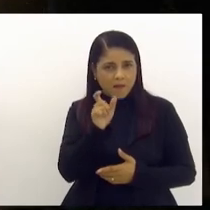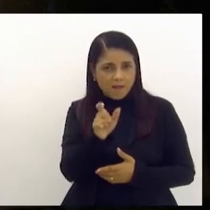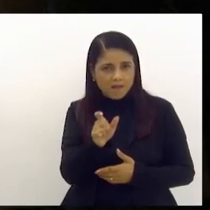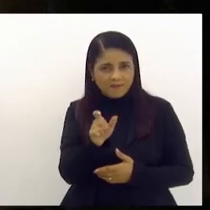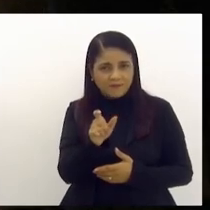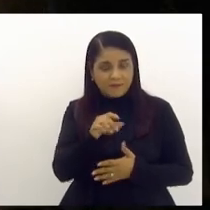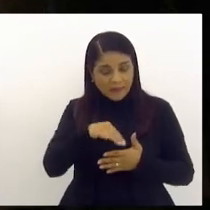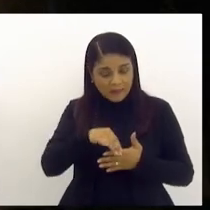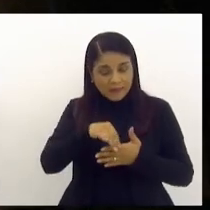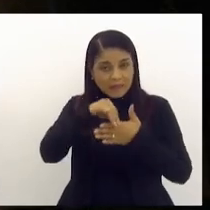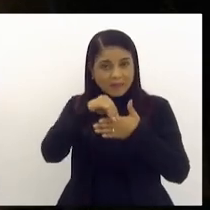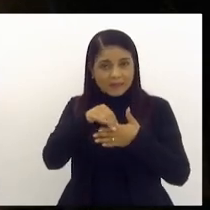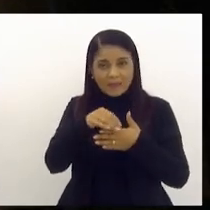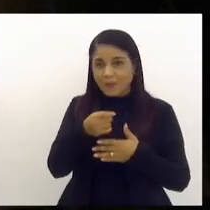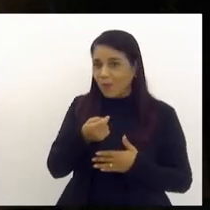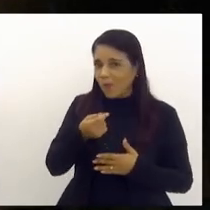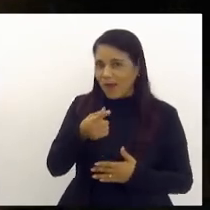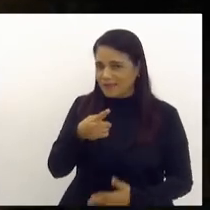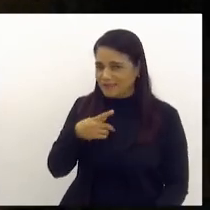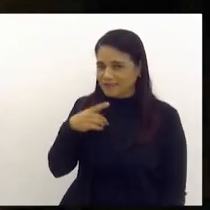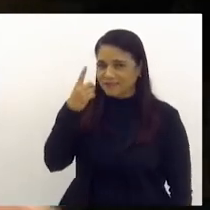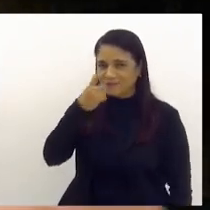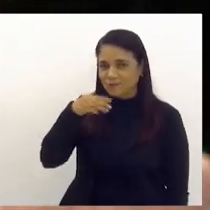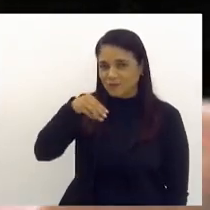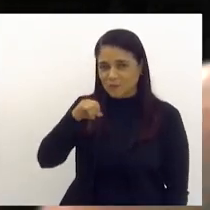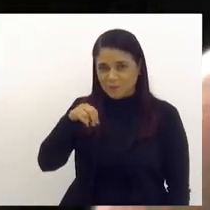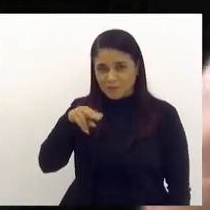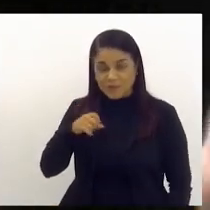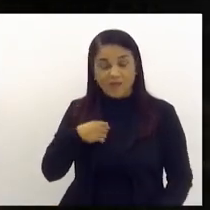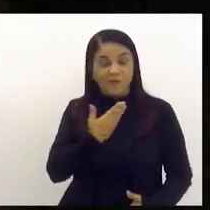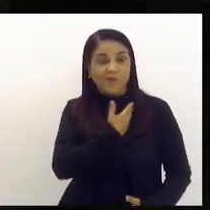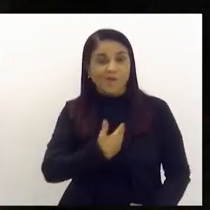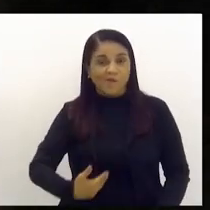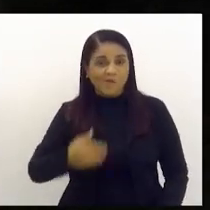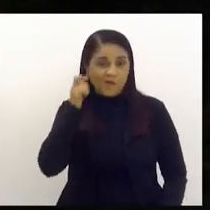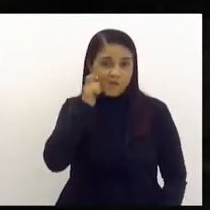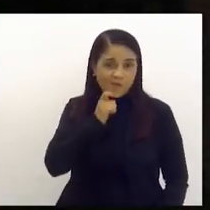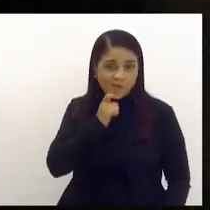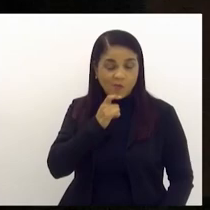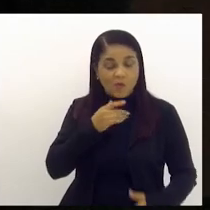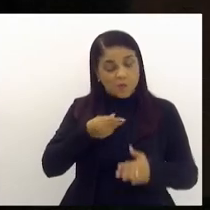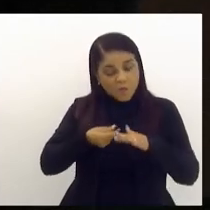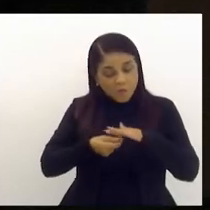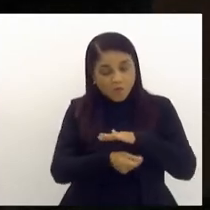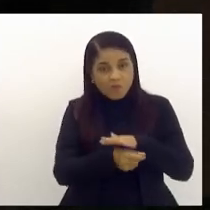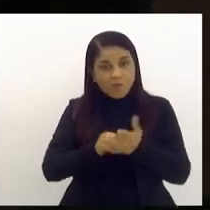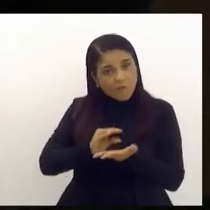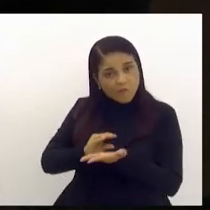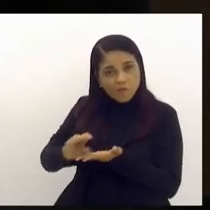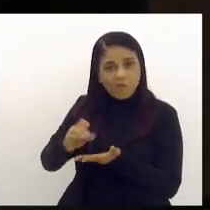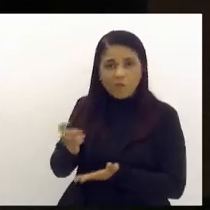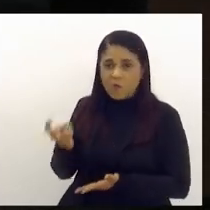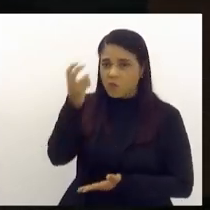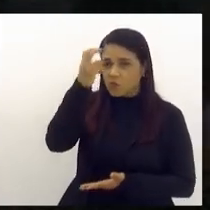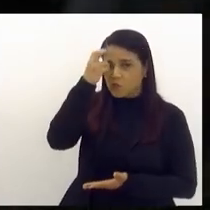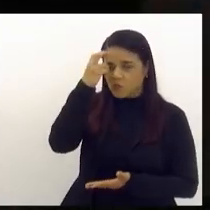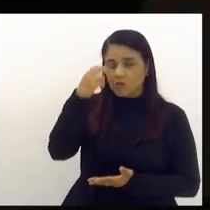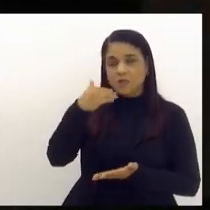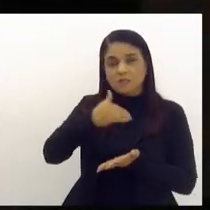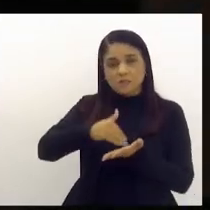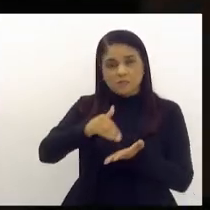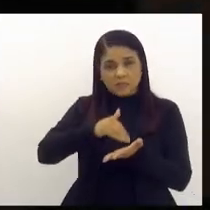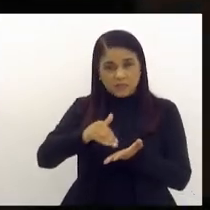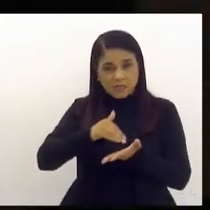tornando líder do governo, Carlos Mink, o governo Cláudio Castro foi aquele que melhor e mais investiu na cultura através da nossa